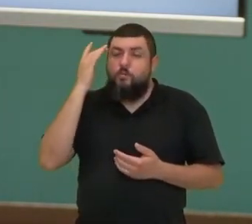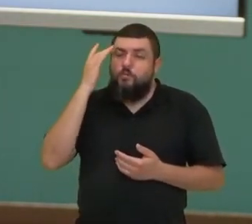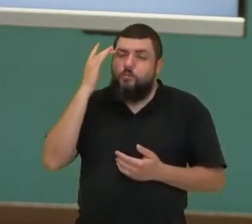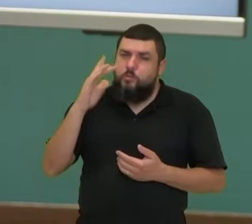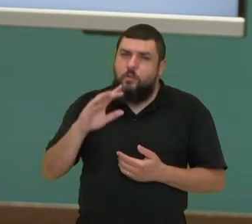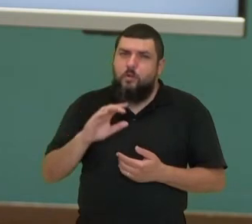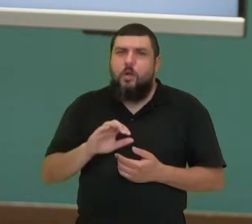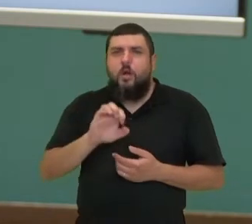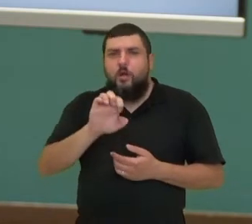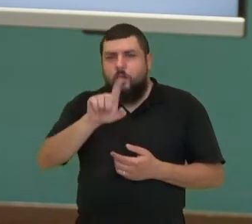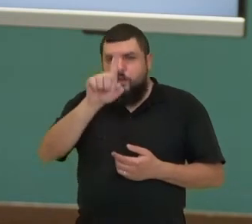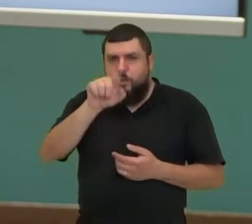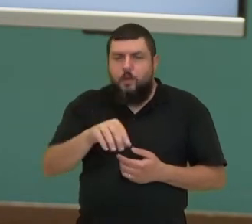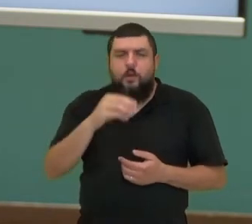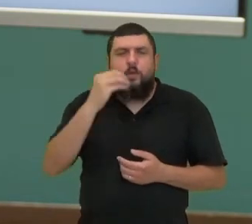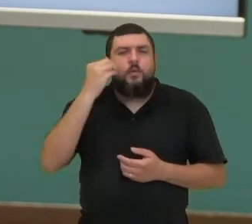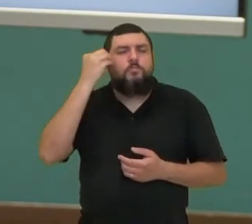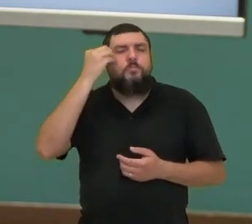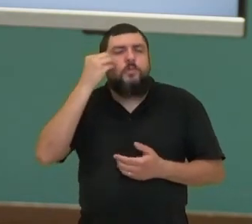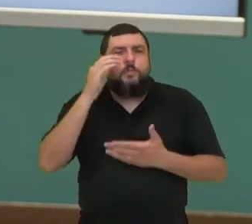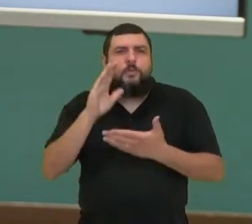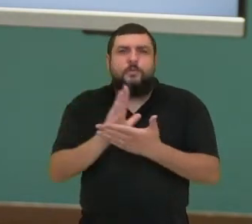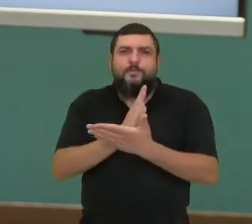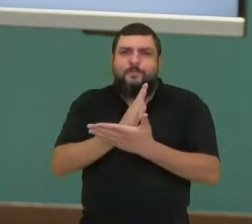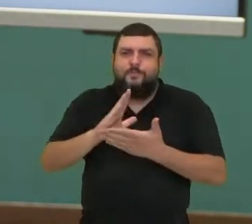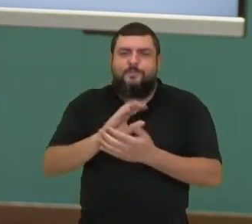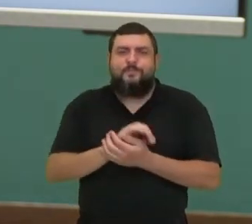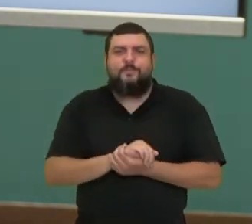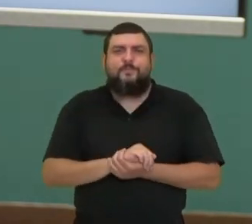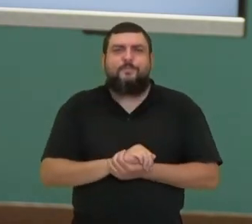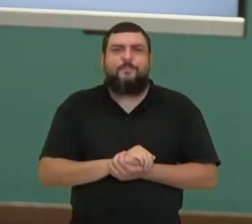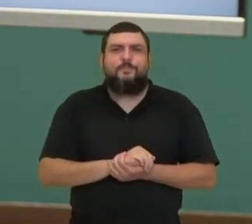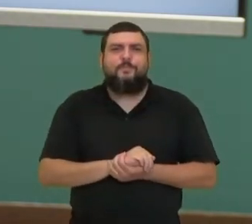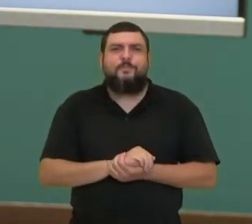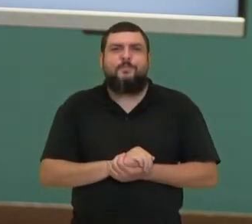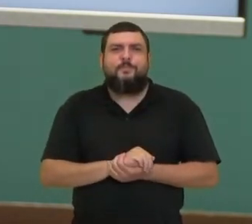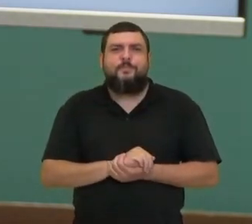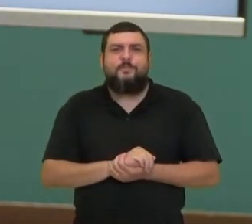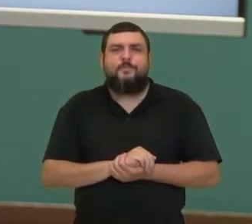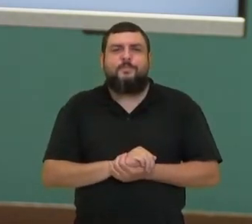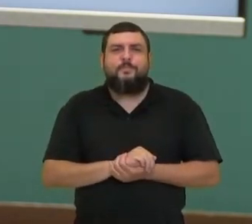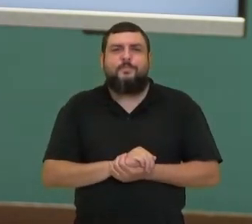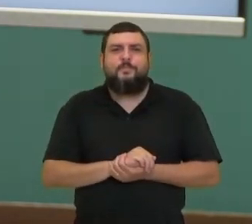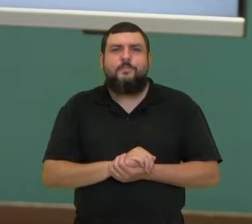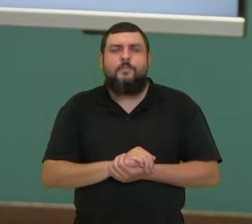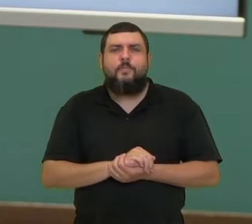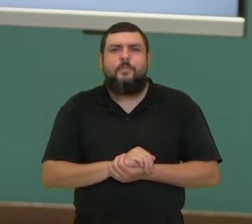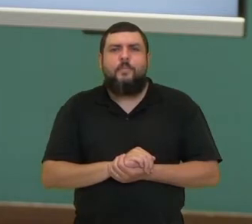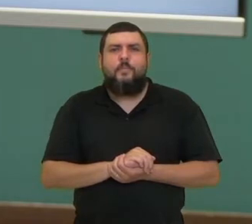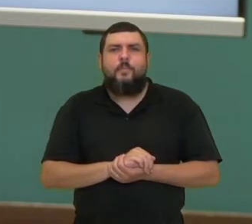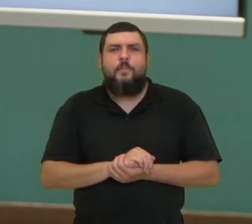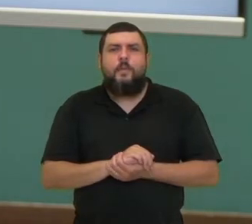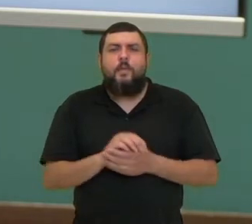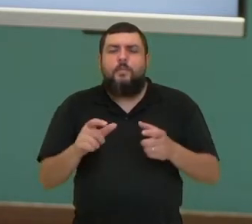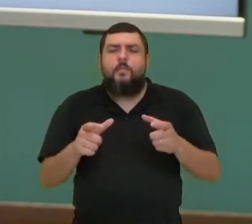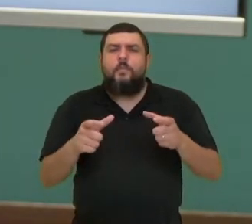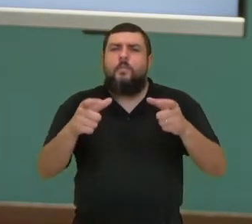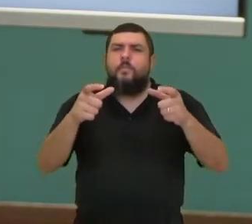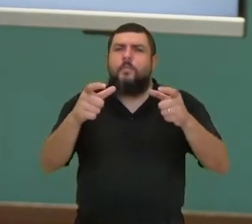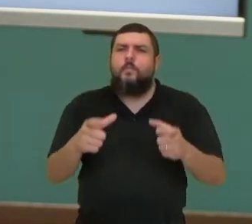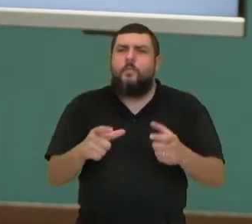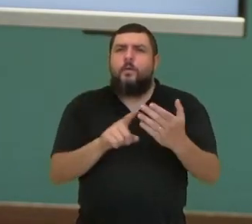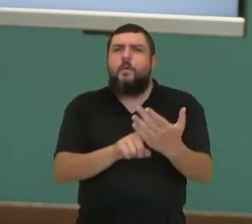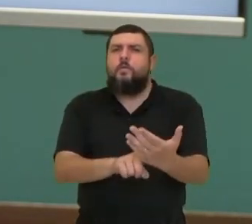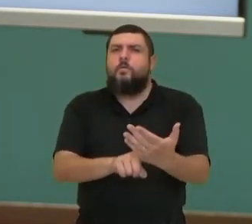de experimento aleatório, ok? E o espaço amostral? Bom, nós vimos que o